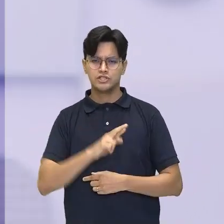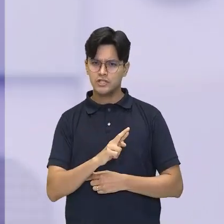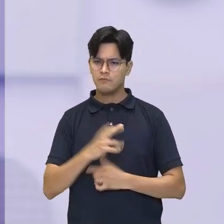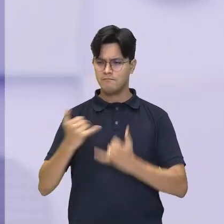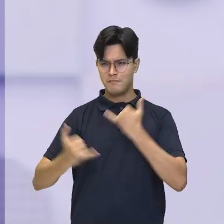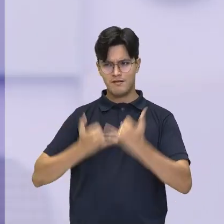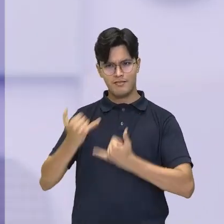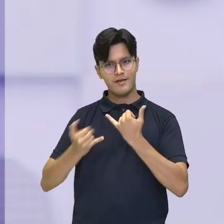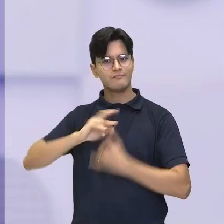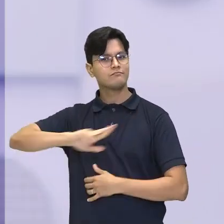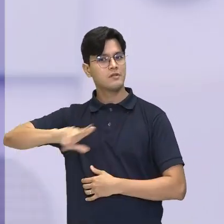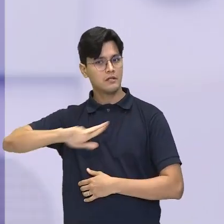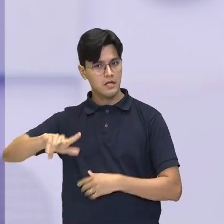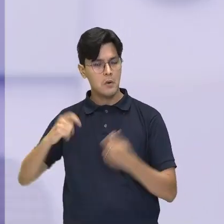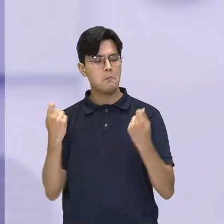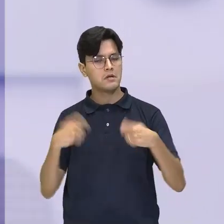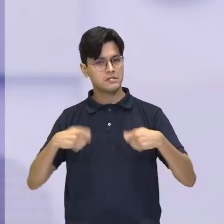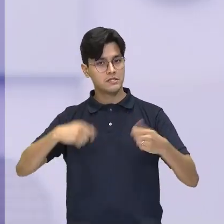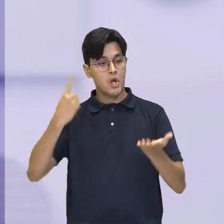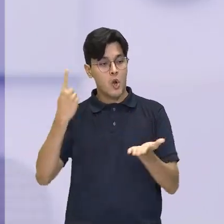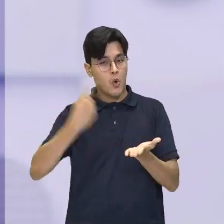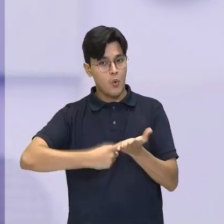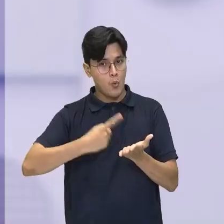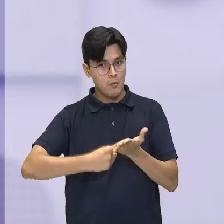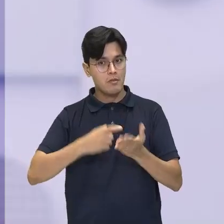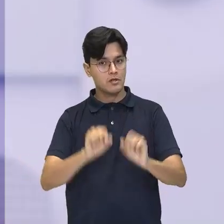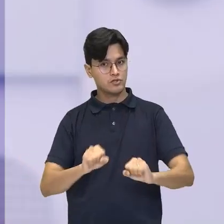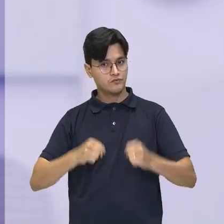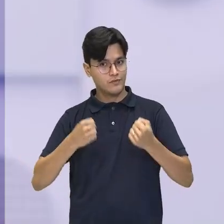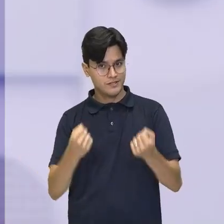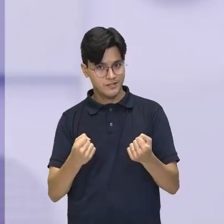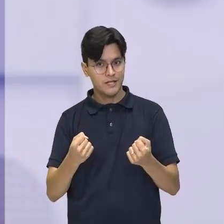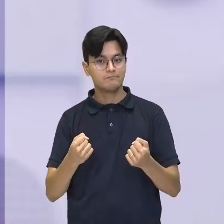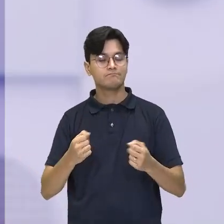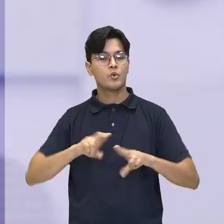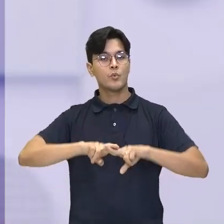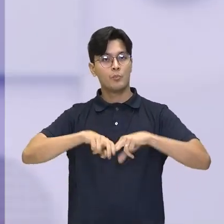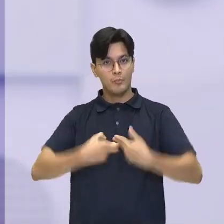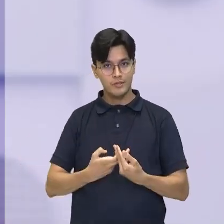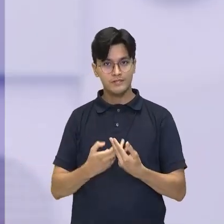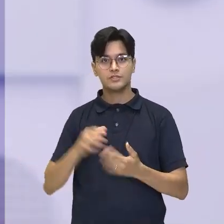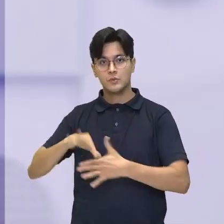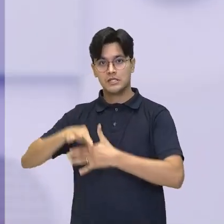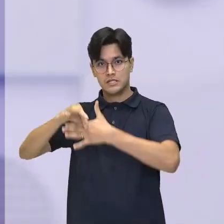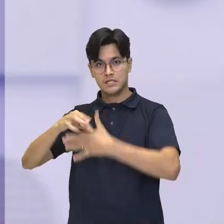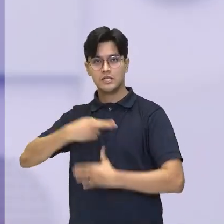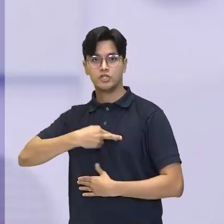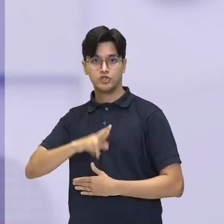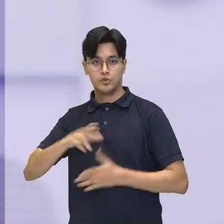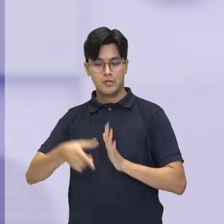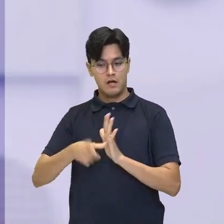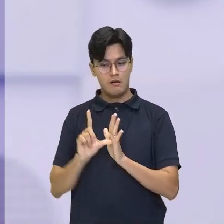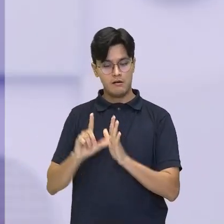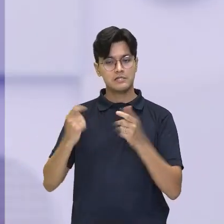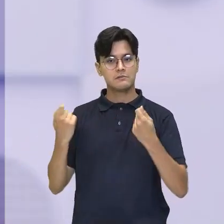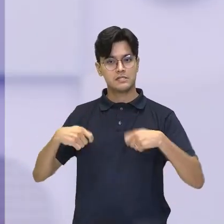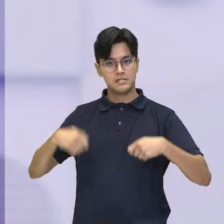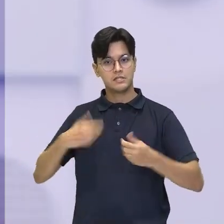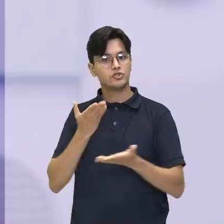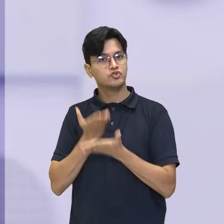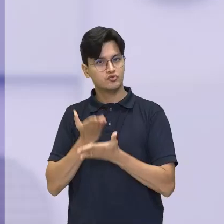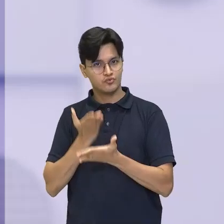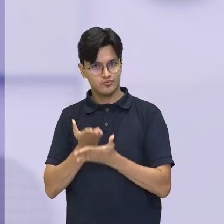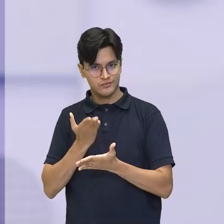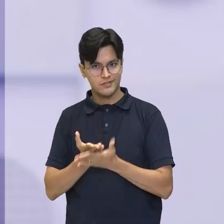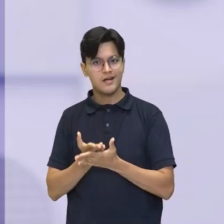feito sem compromisso. Por isso que o líder religioso precisa ser bem preparado, precisa estudar para ser um bom líder religioso